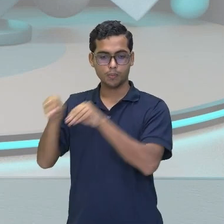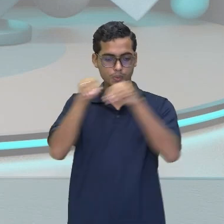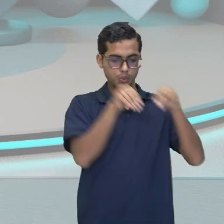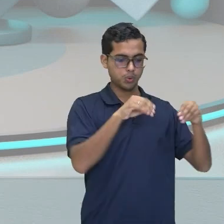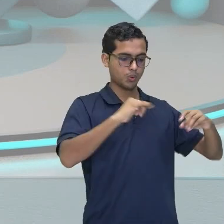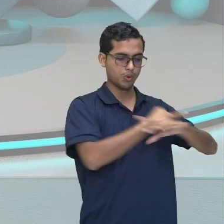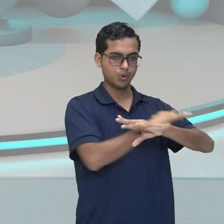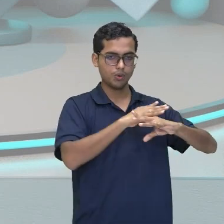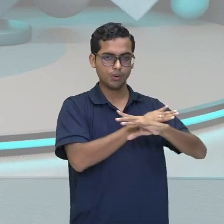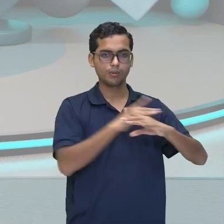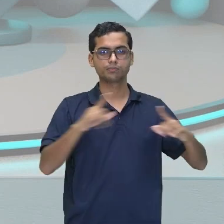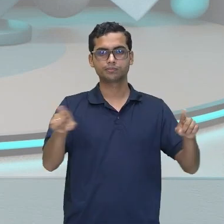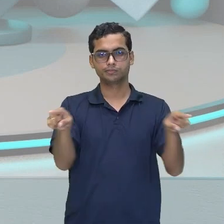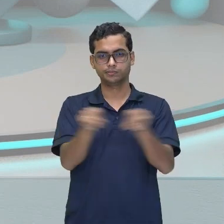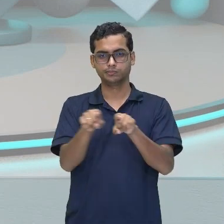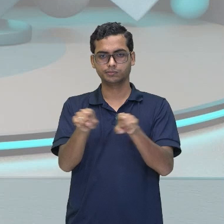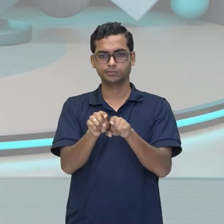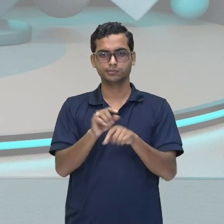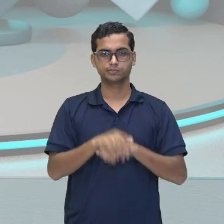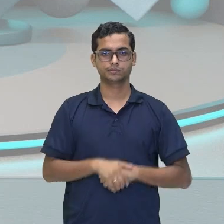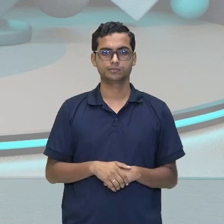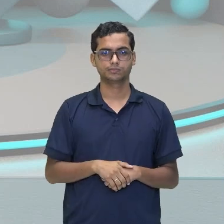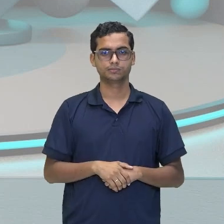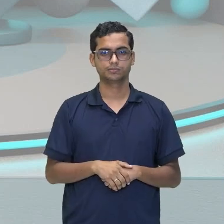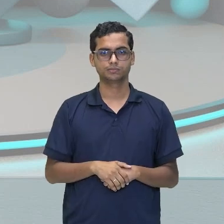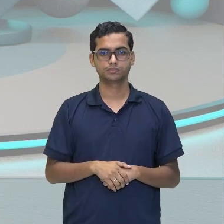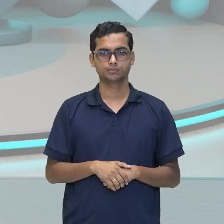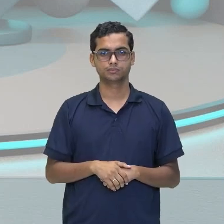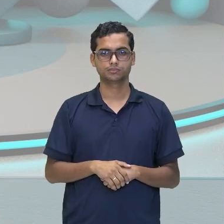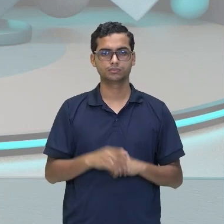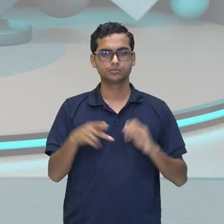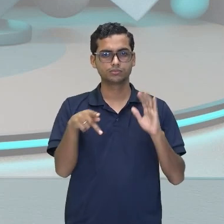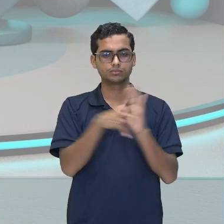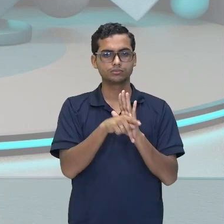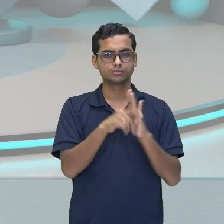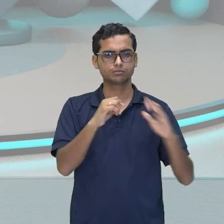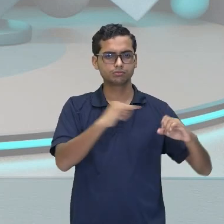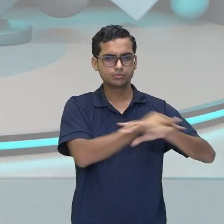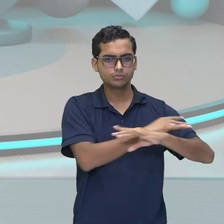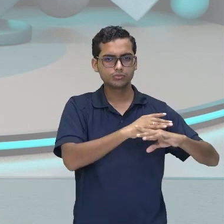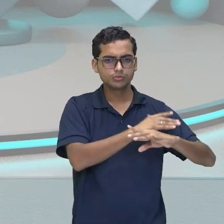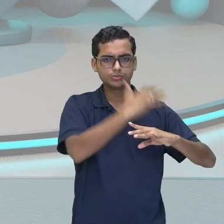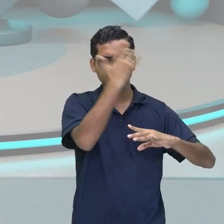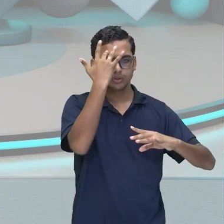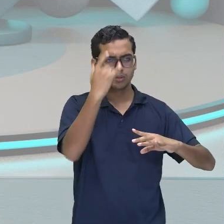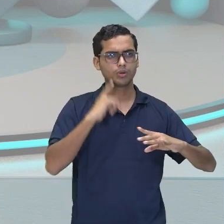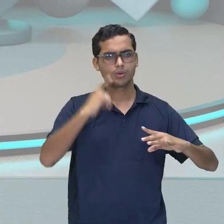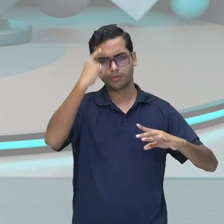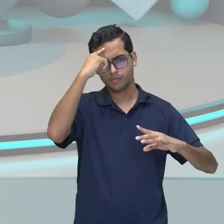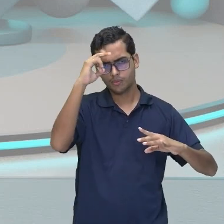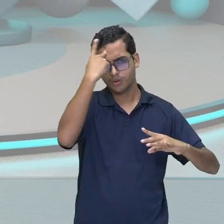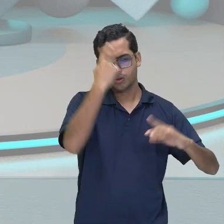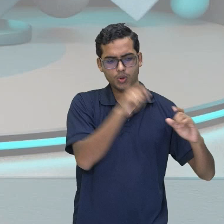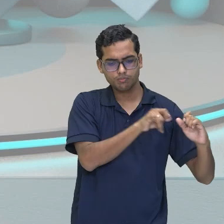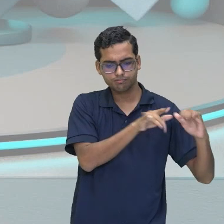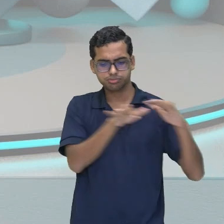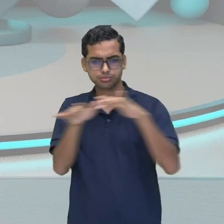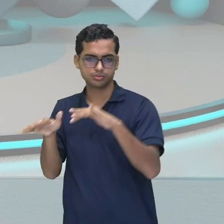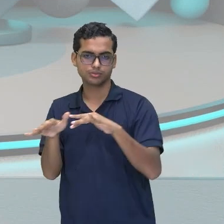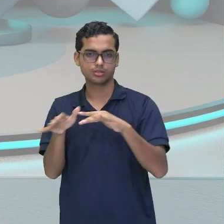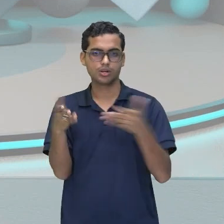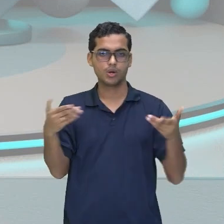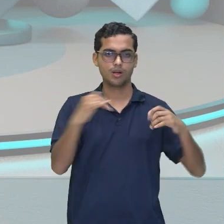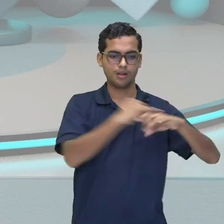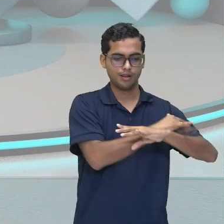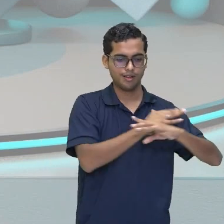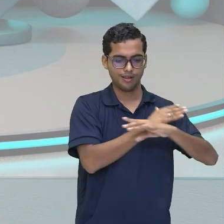surgem cidades, mas essa geração do arcadismo, os pensadores dessa época querem fugir